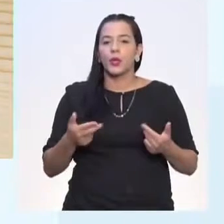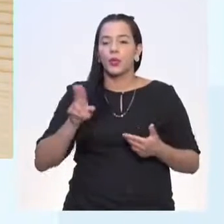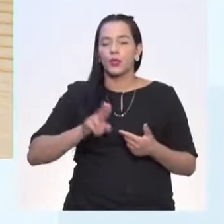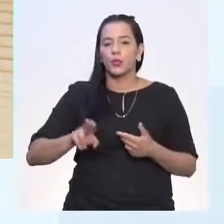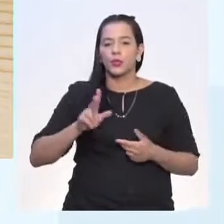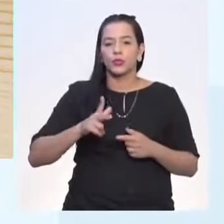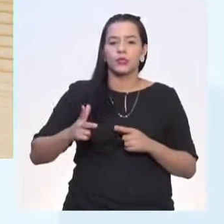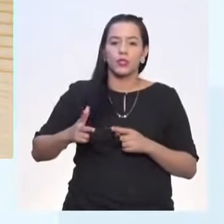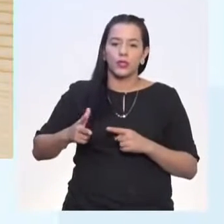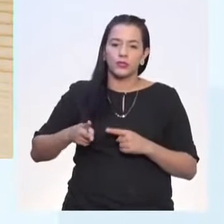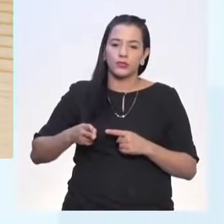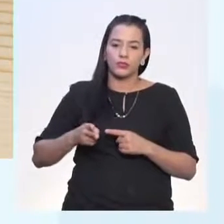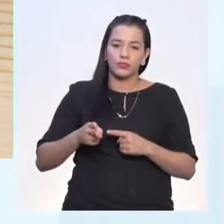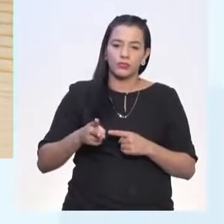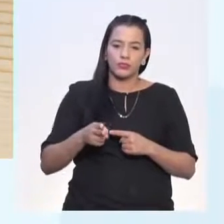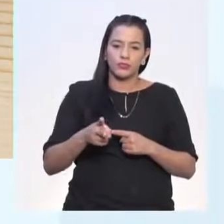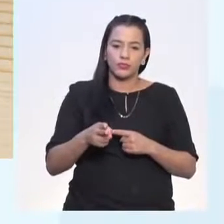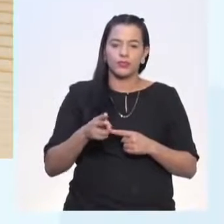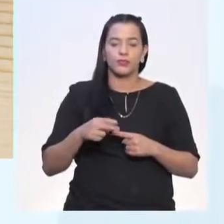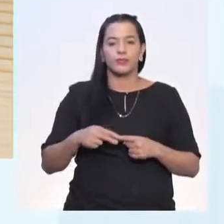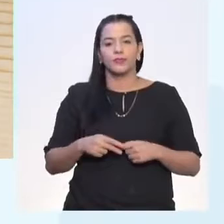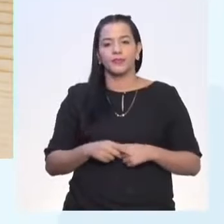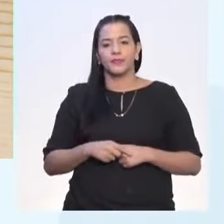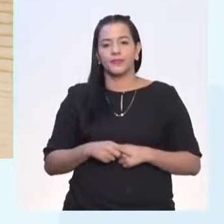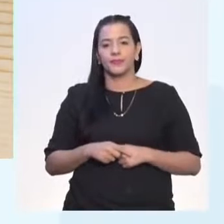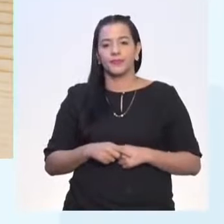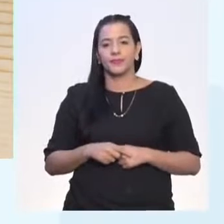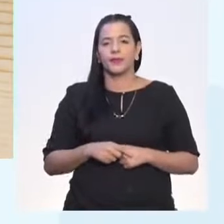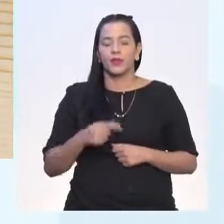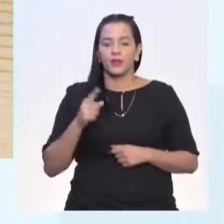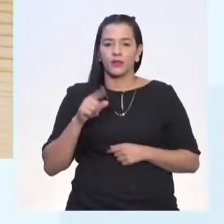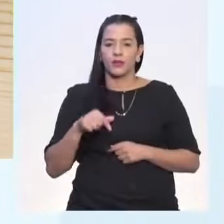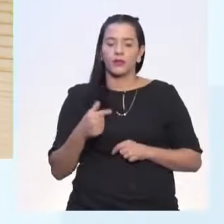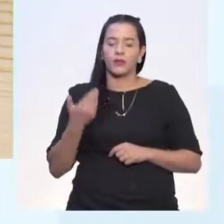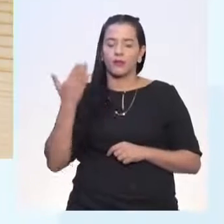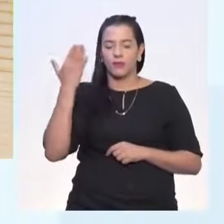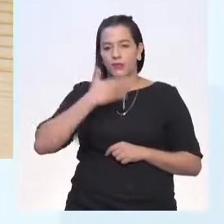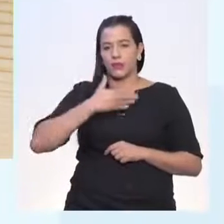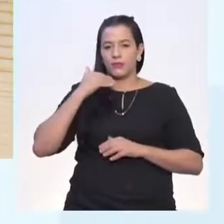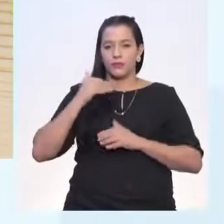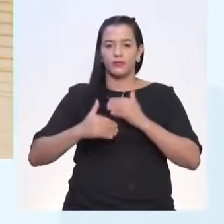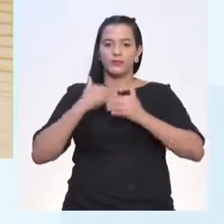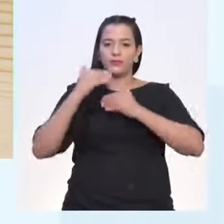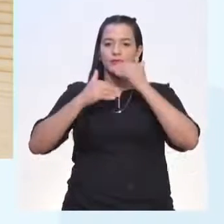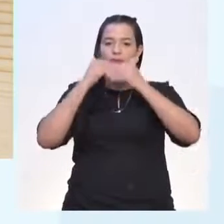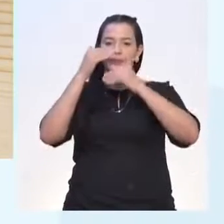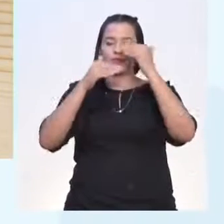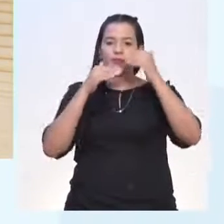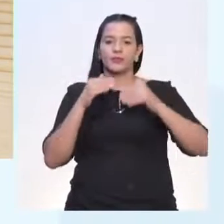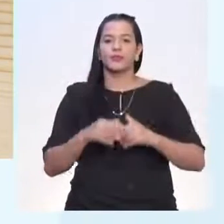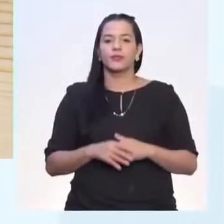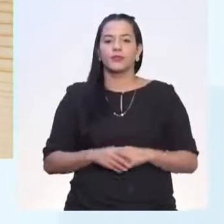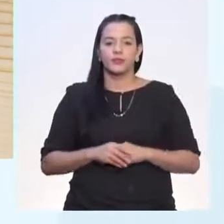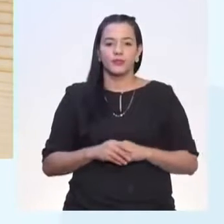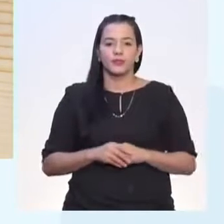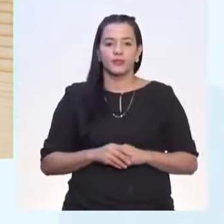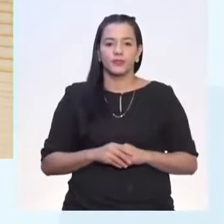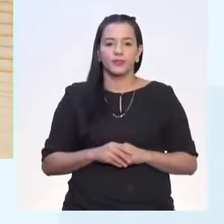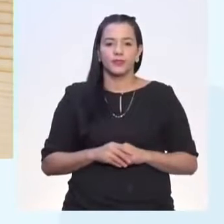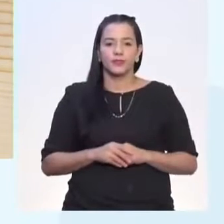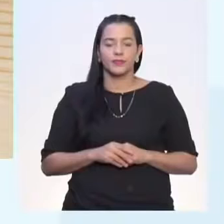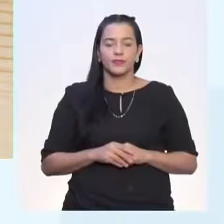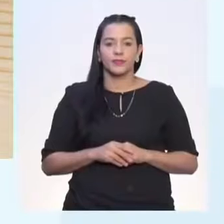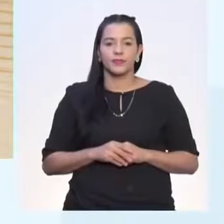e tal, é próprio dessa evolução e desse desenvolvimento psicomotor. Né?